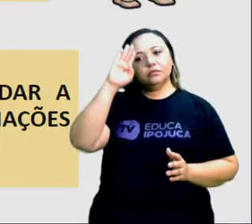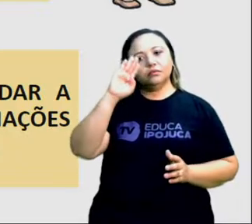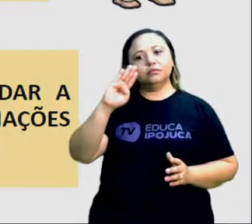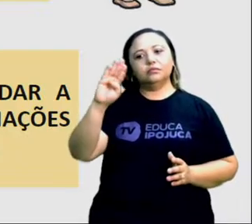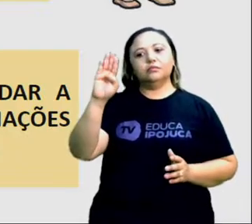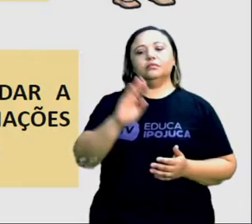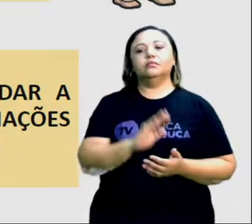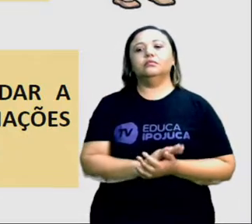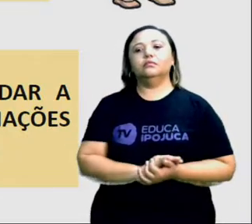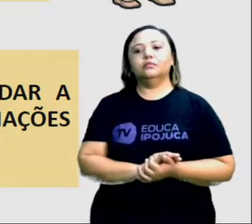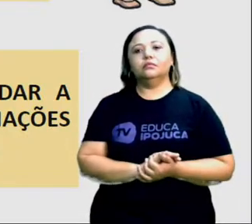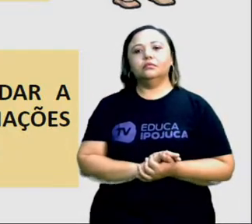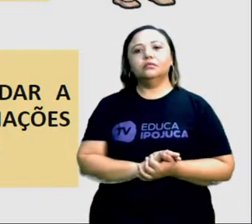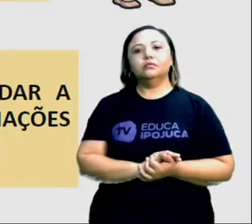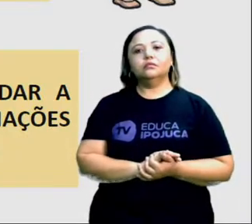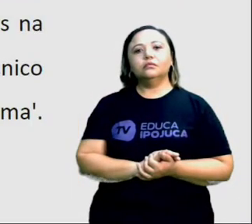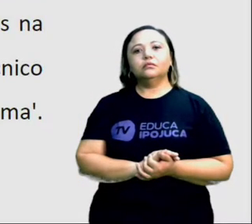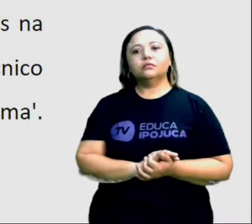o texto.